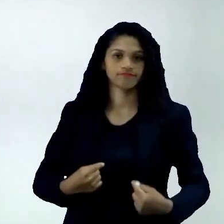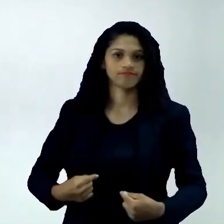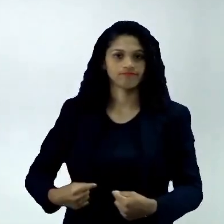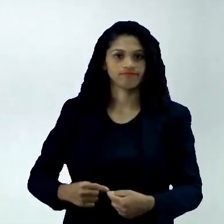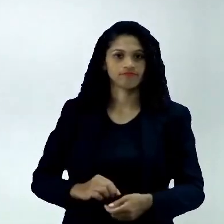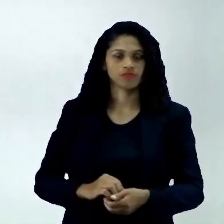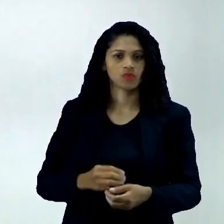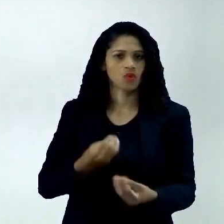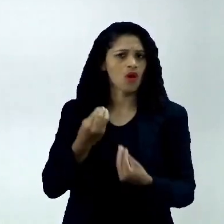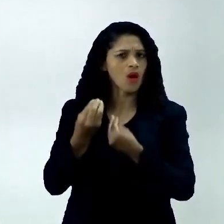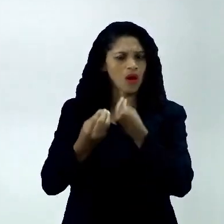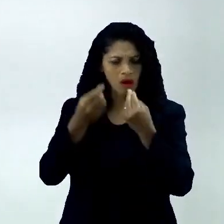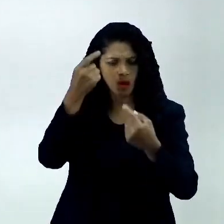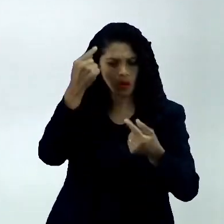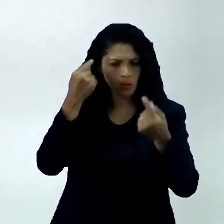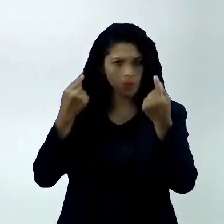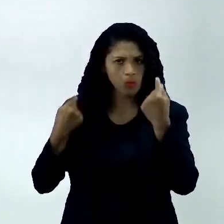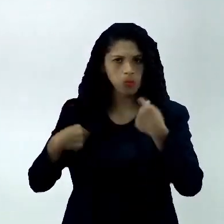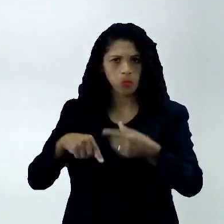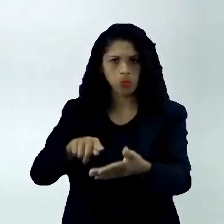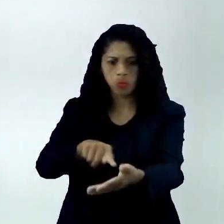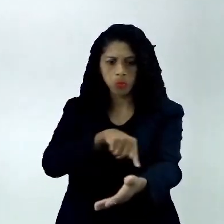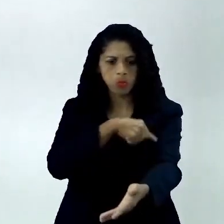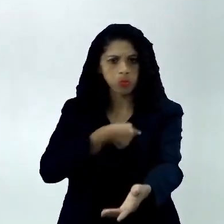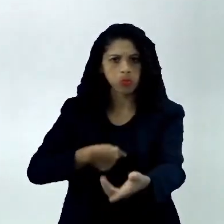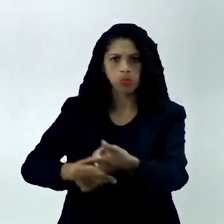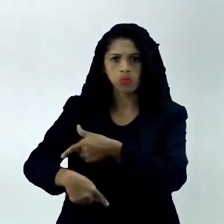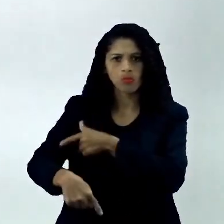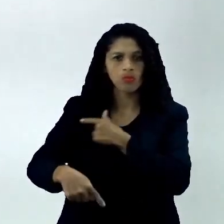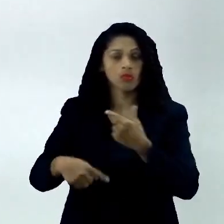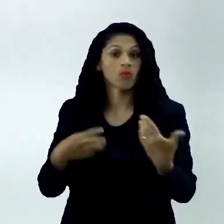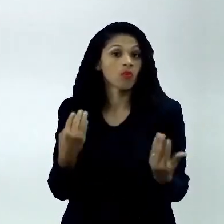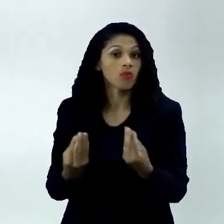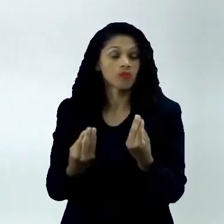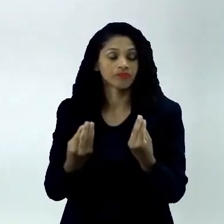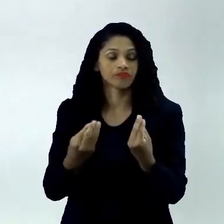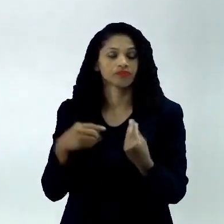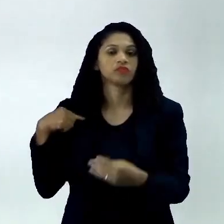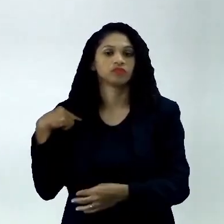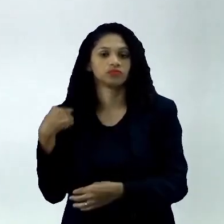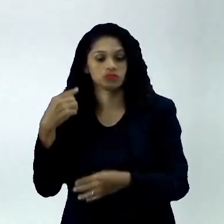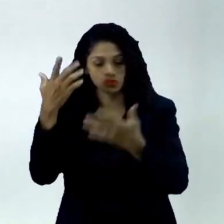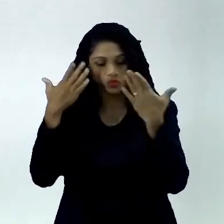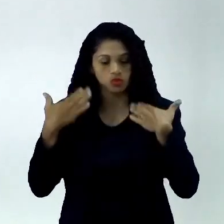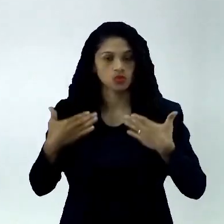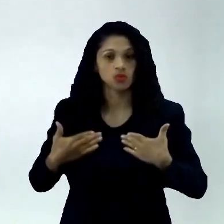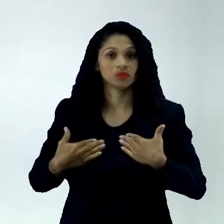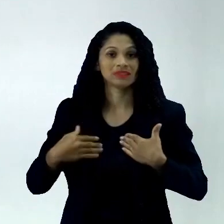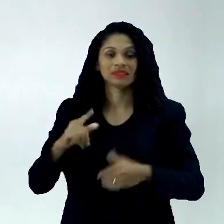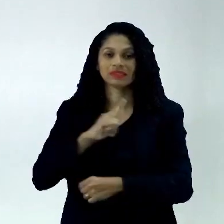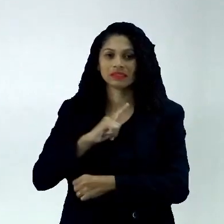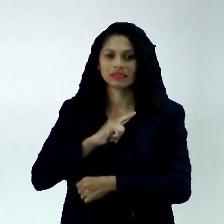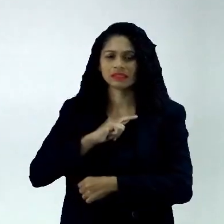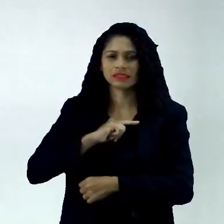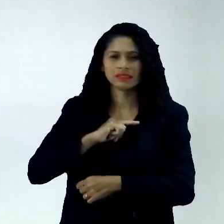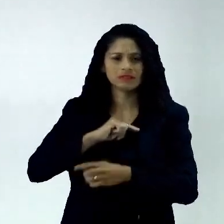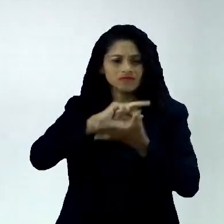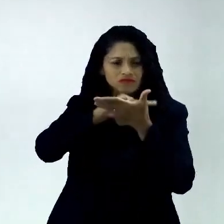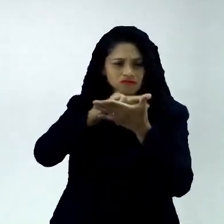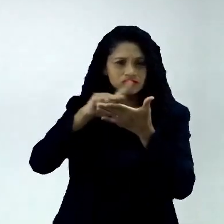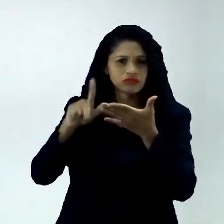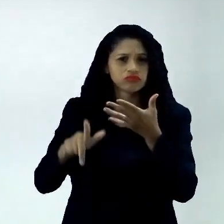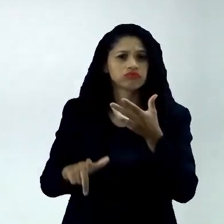que isso percorra todo o nosso corpo? A gente tem que lembrar que no nosso corpo todo nós temos várias células, já que nós somos